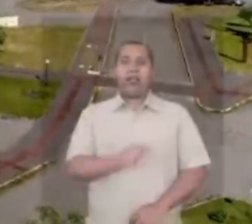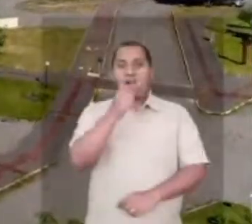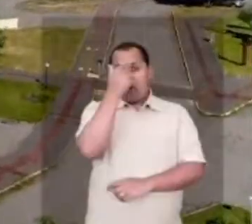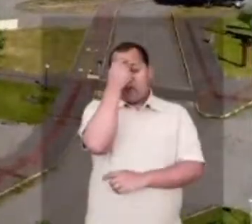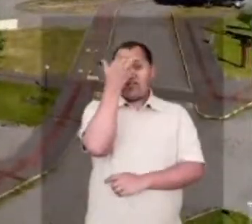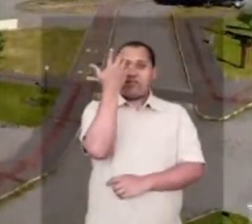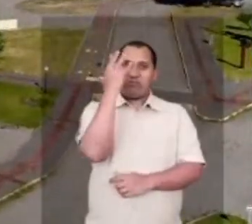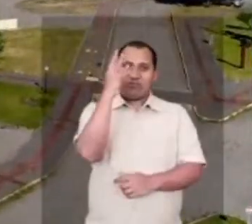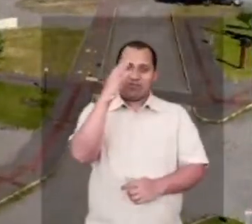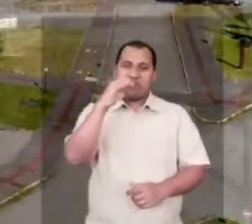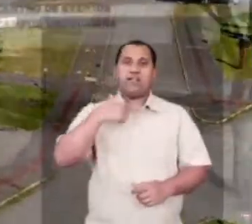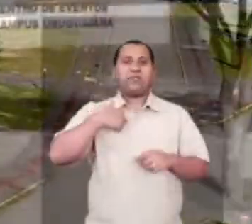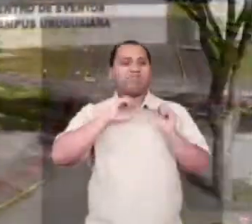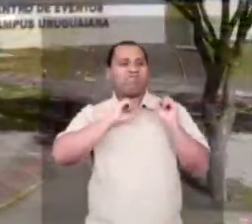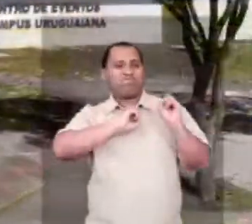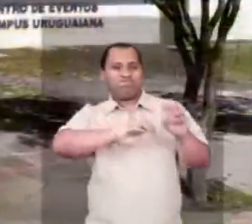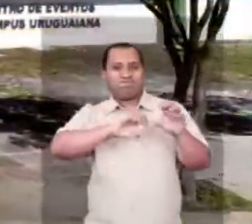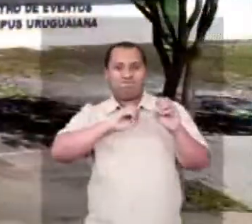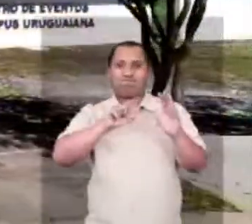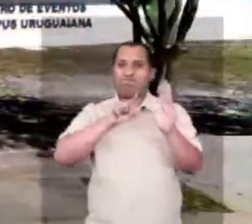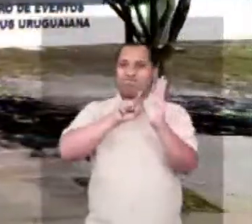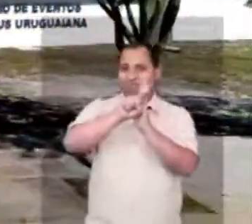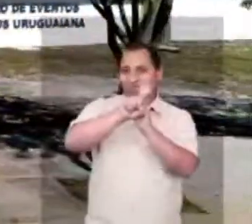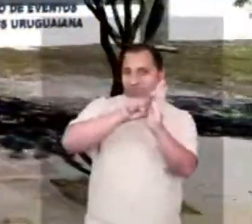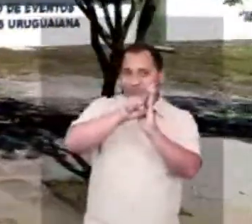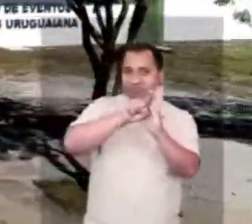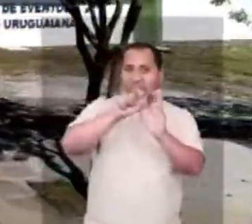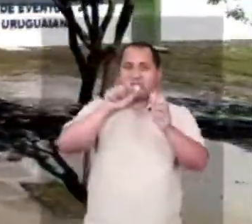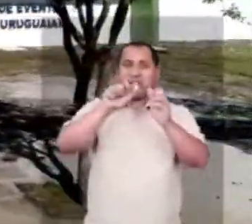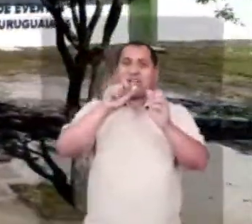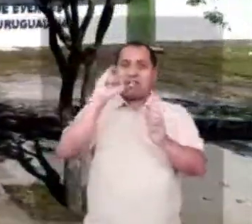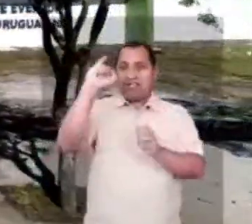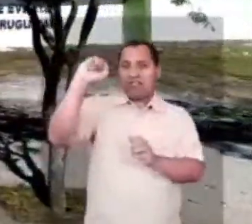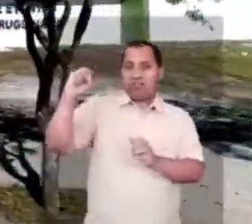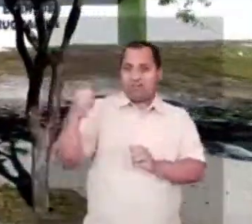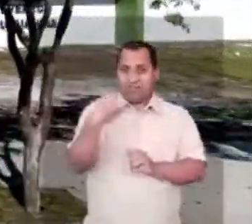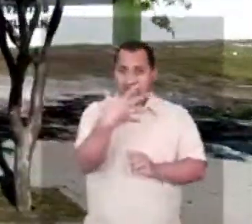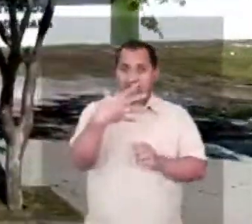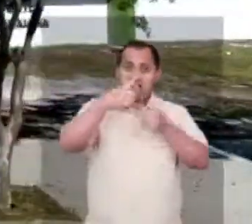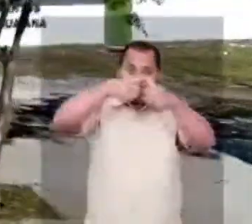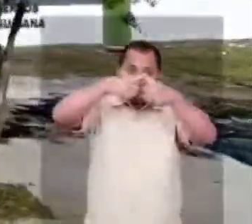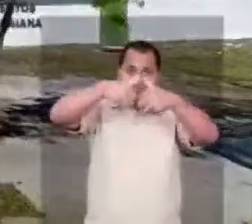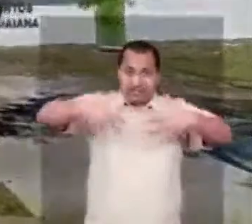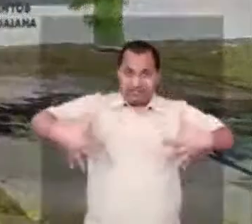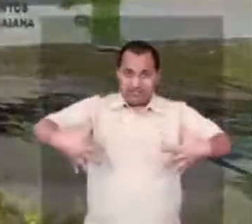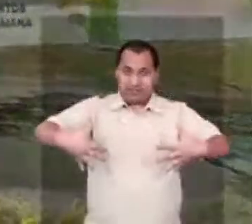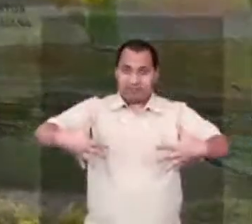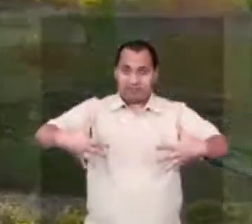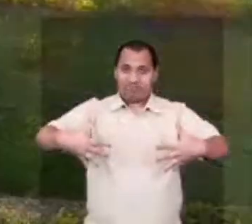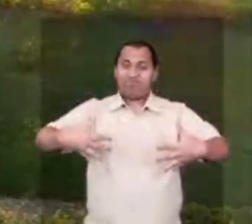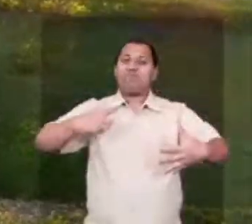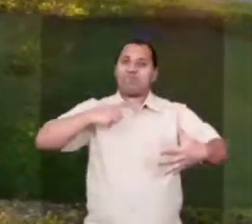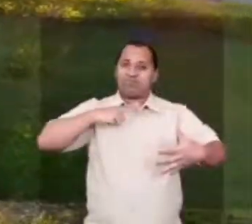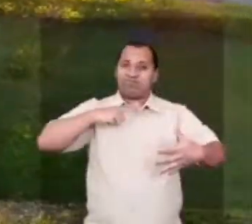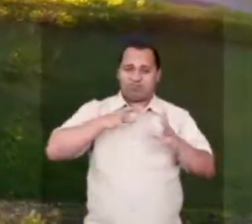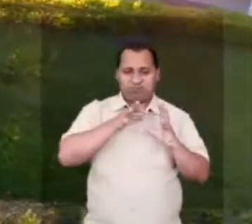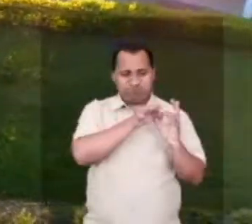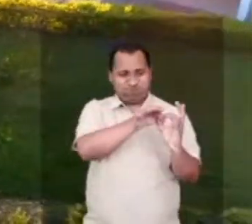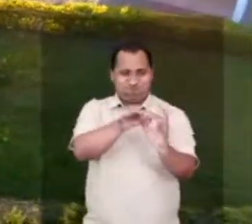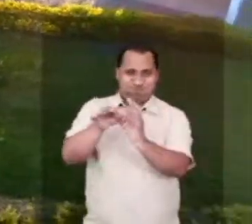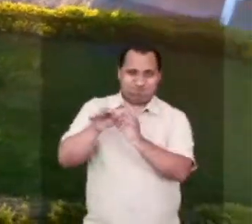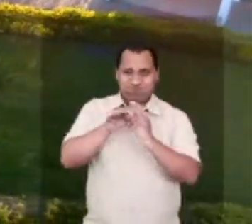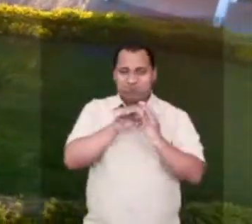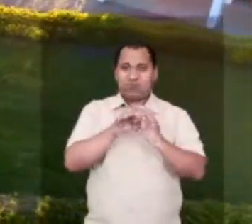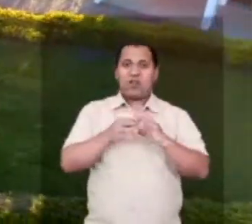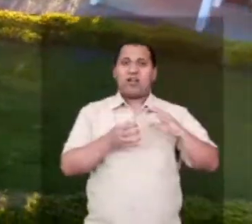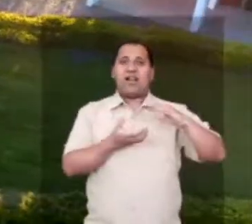Na Unipampa, o ensino, a pesquisa, a inovação e a extensão se